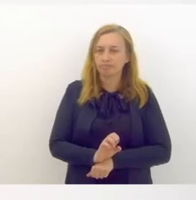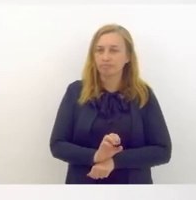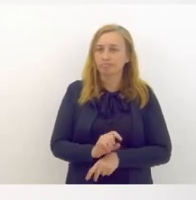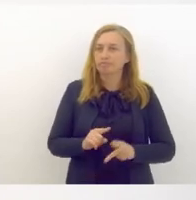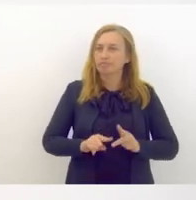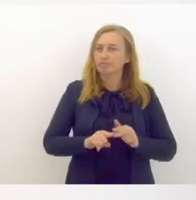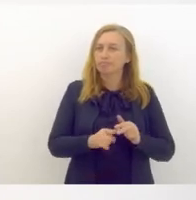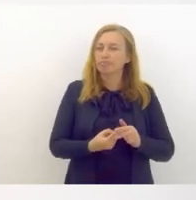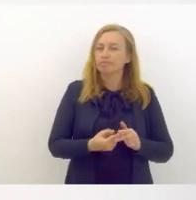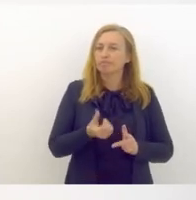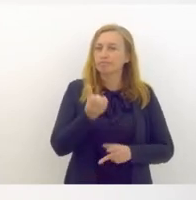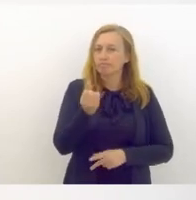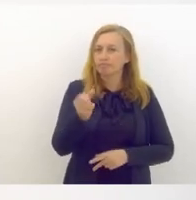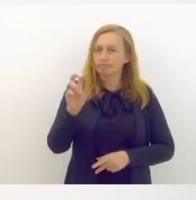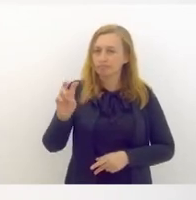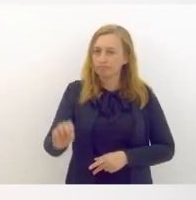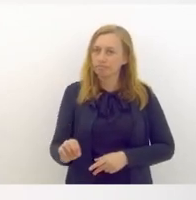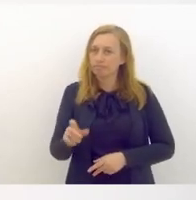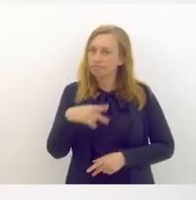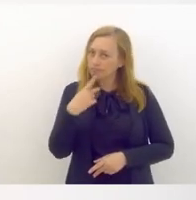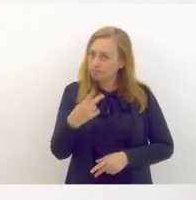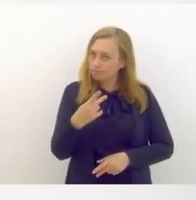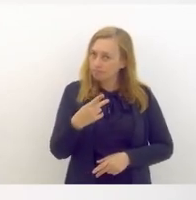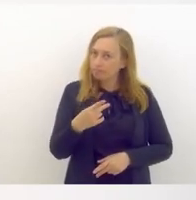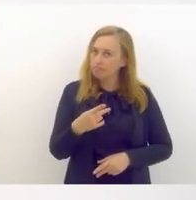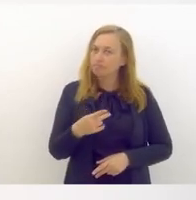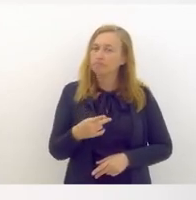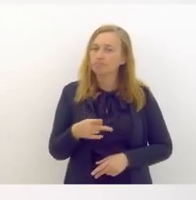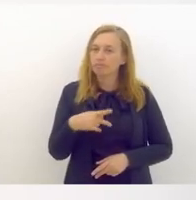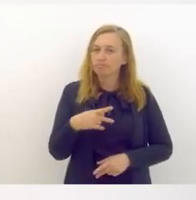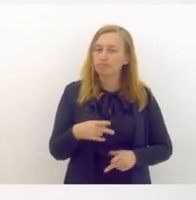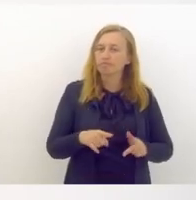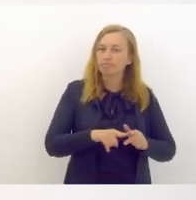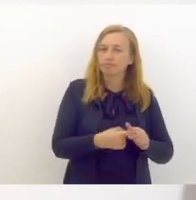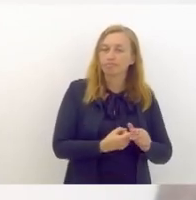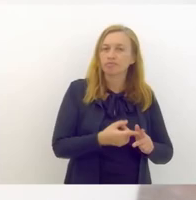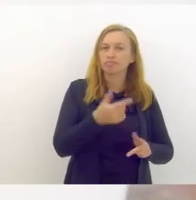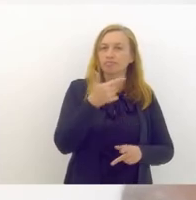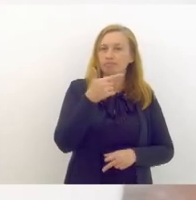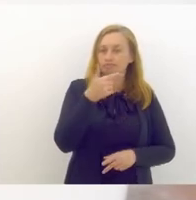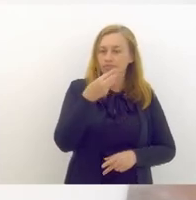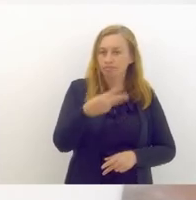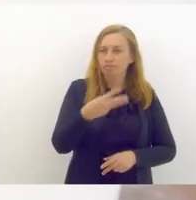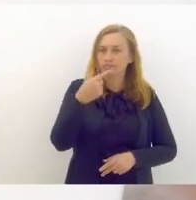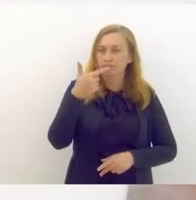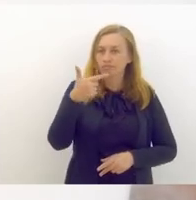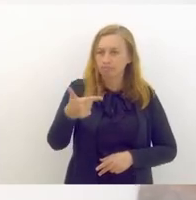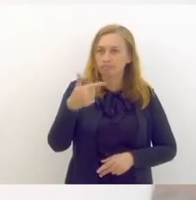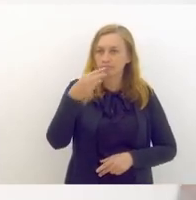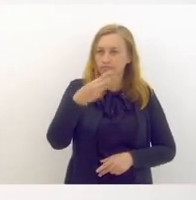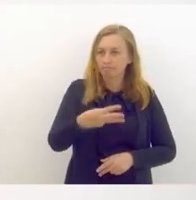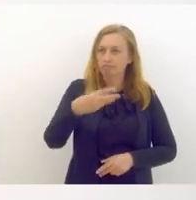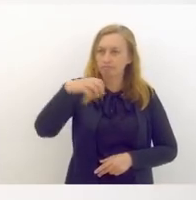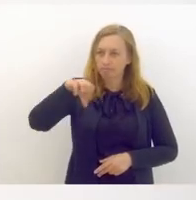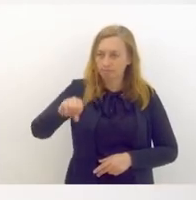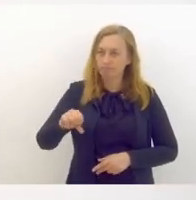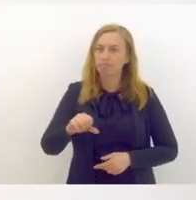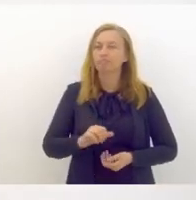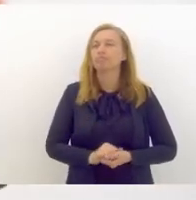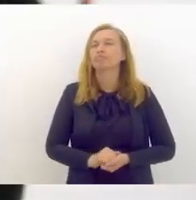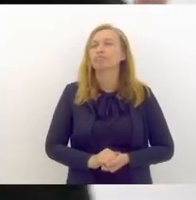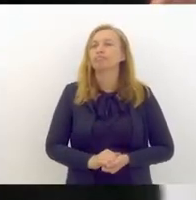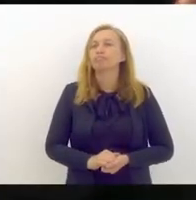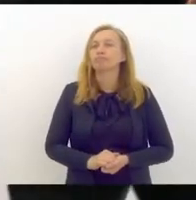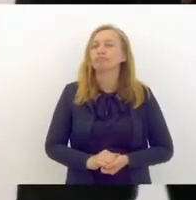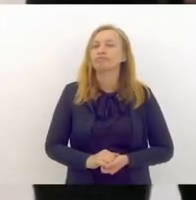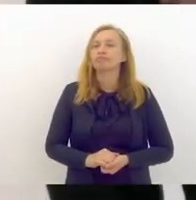regulamentam a 650, e digo, foi ratificado na 3239, de 99, que é a Política Estadual de Recursos Hídricos